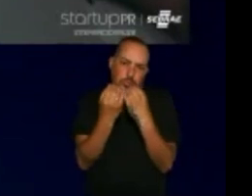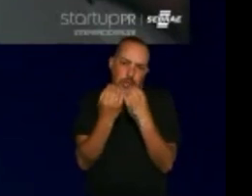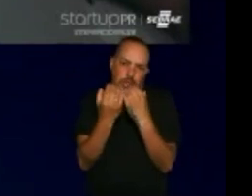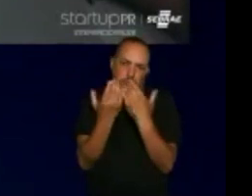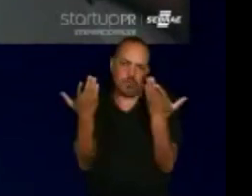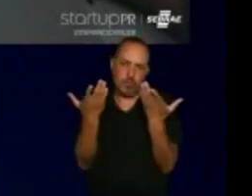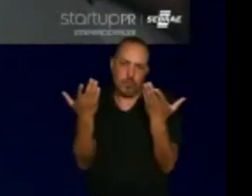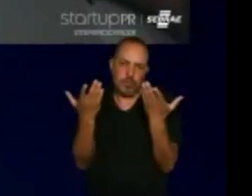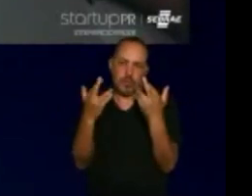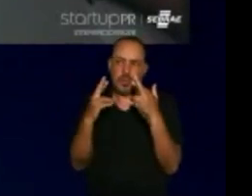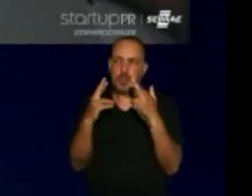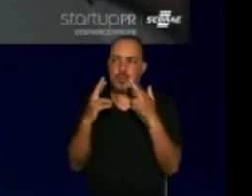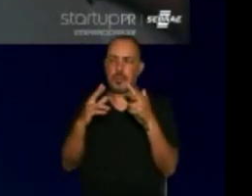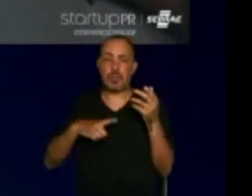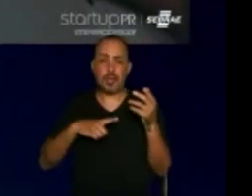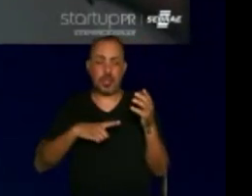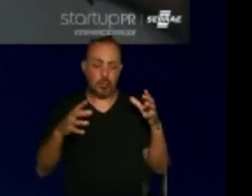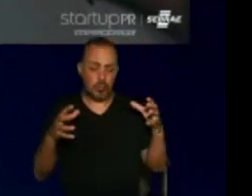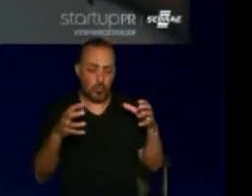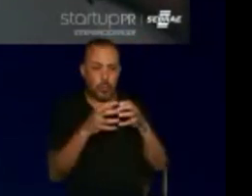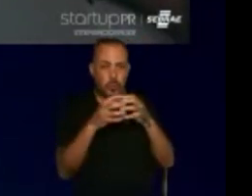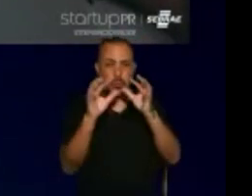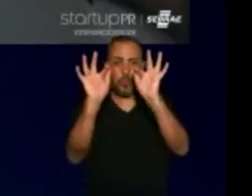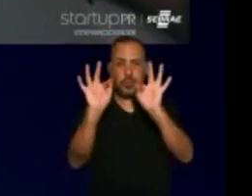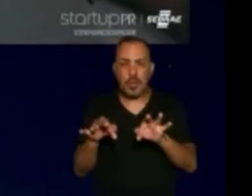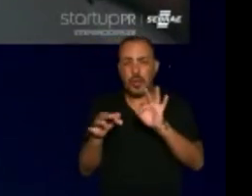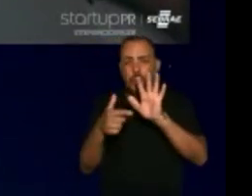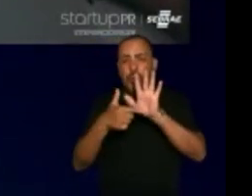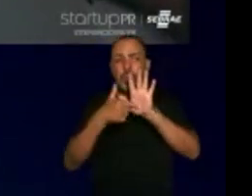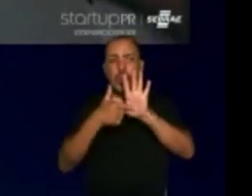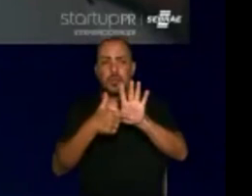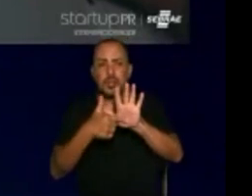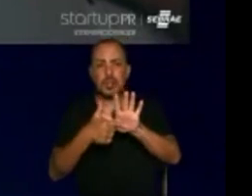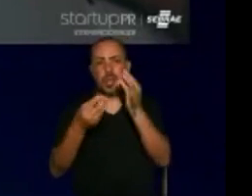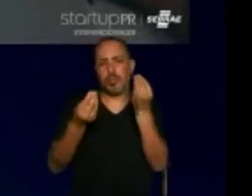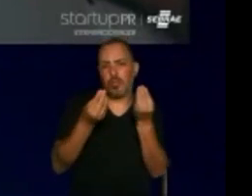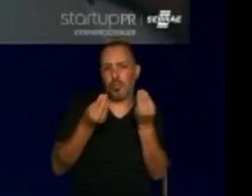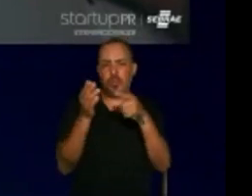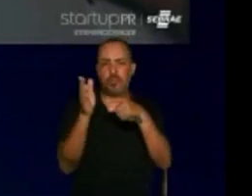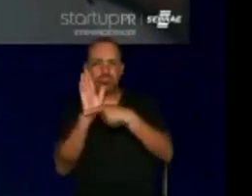banca final, onde essas startups vão apresentar qual é o... vai ter um processo de apresentação